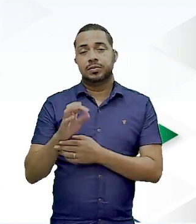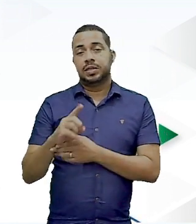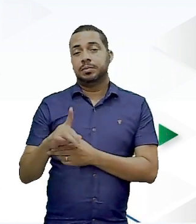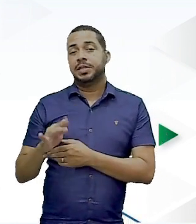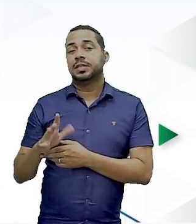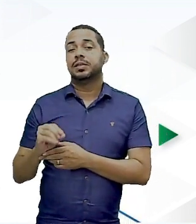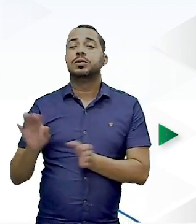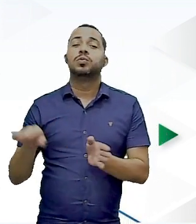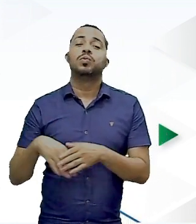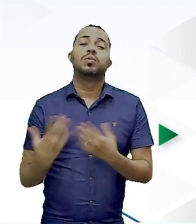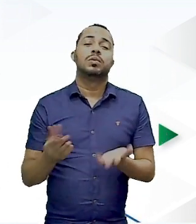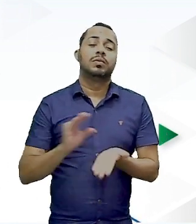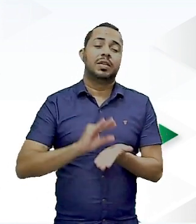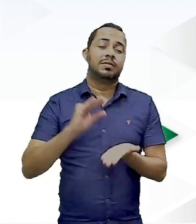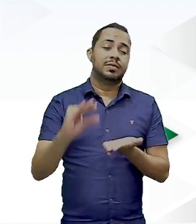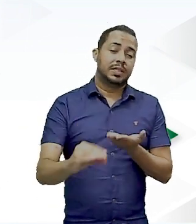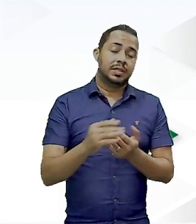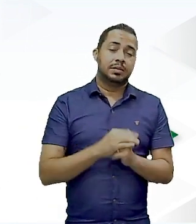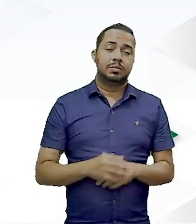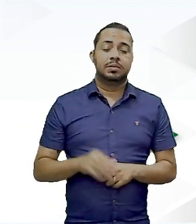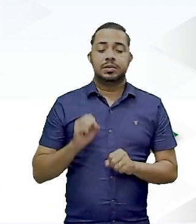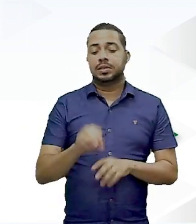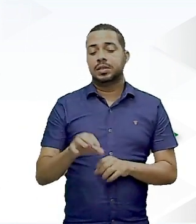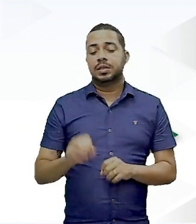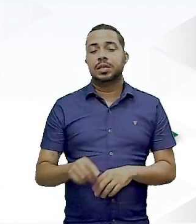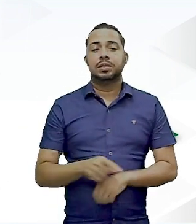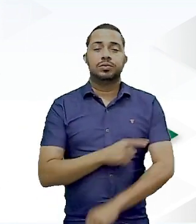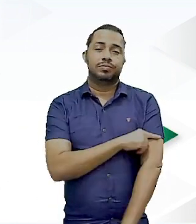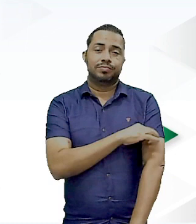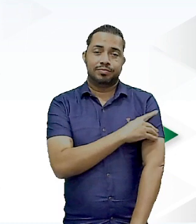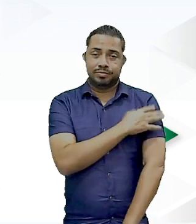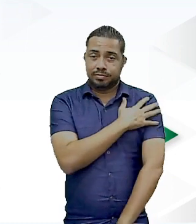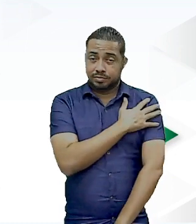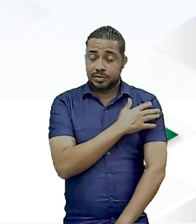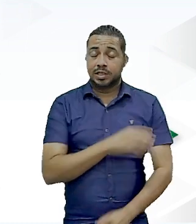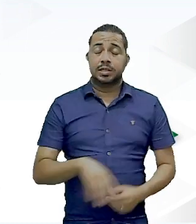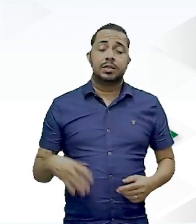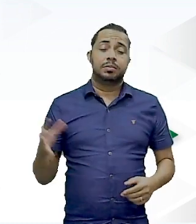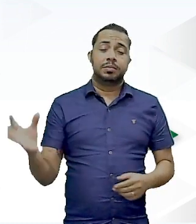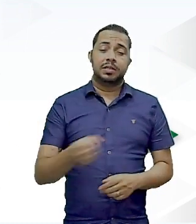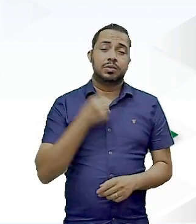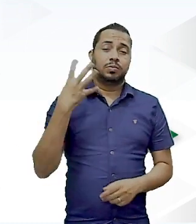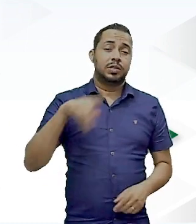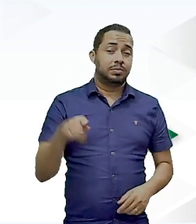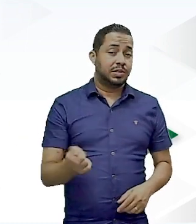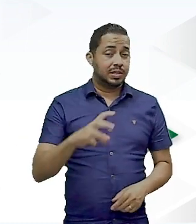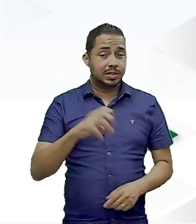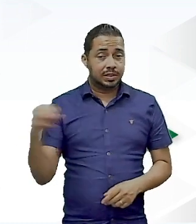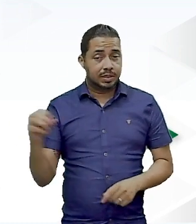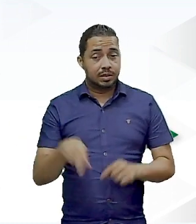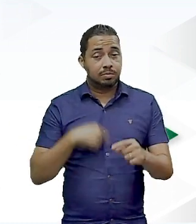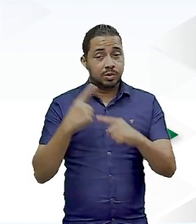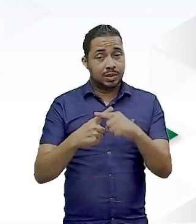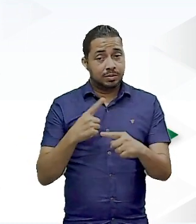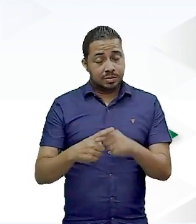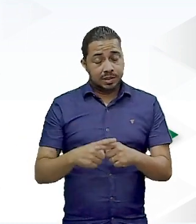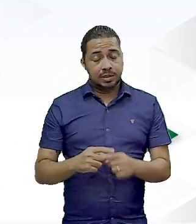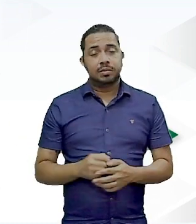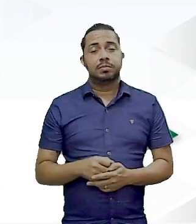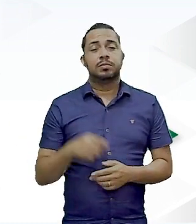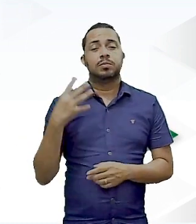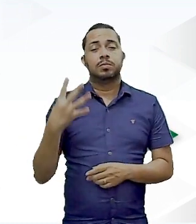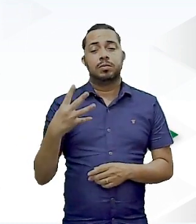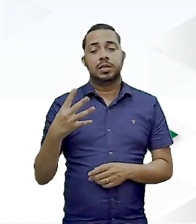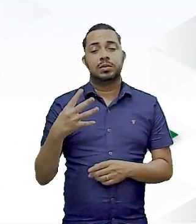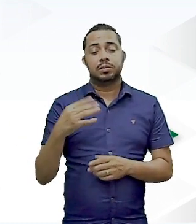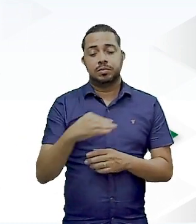a verba destinada ao ensino fundamental? Então, eu vou pegar 4.500 e vou multiplicar por